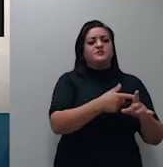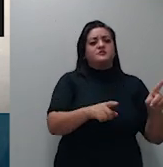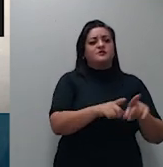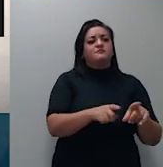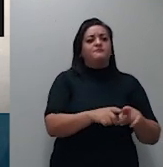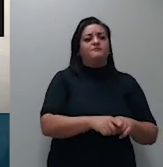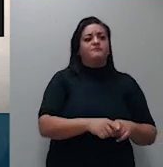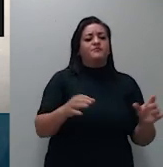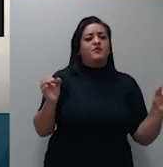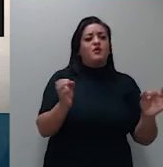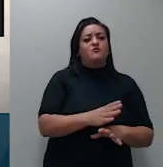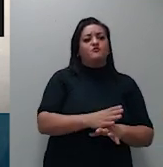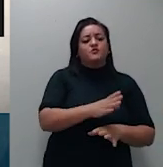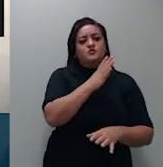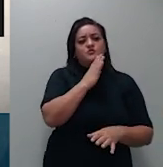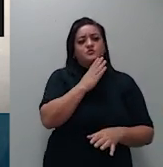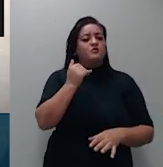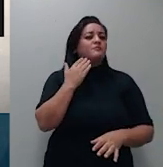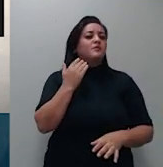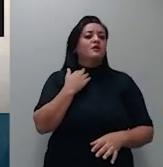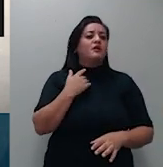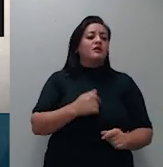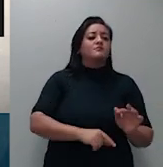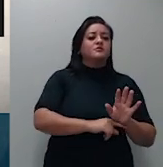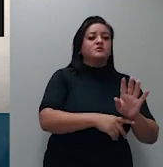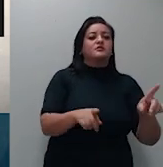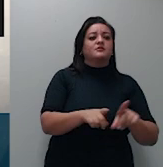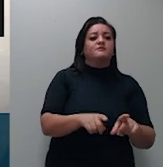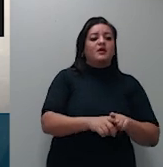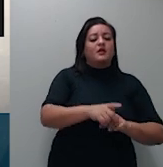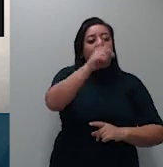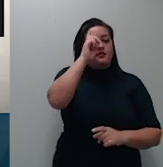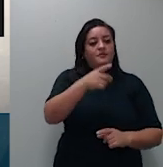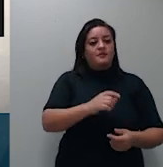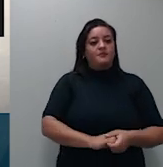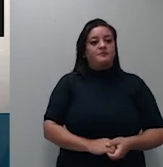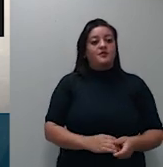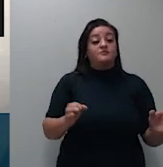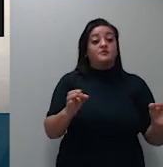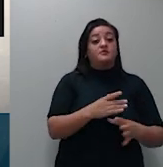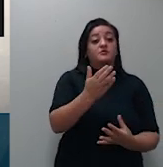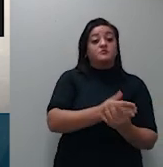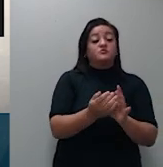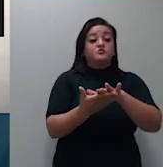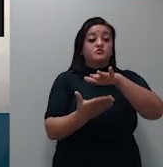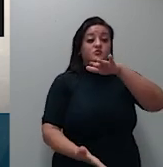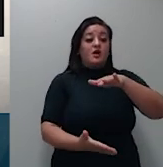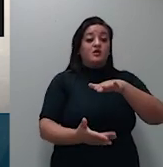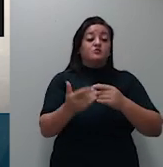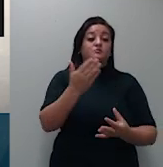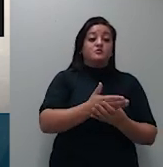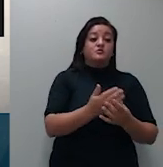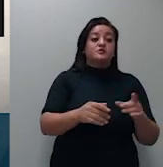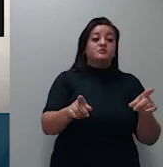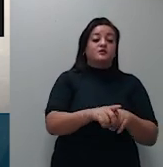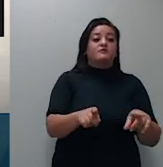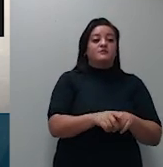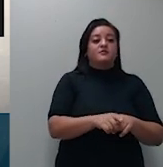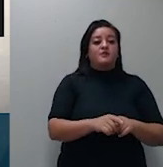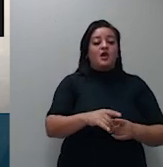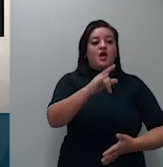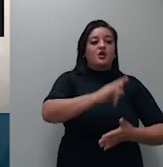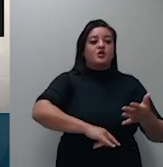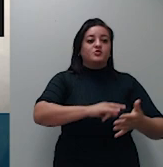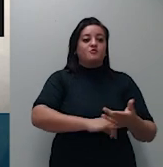bancário em desfavor da impetrante determinou o desentranhamento dos Autos da ação Pauliana documento para pegarmos